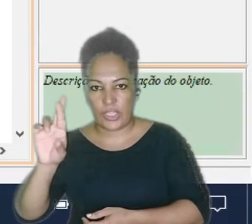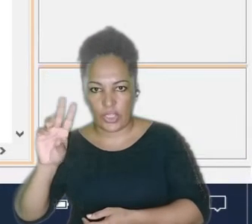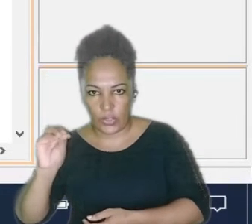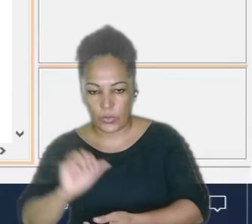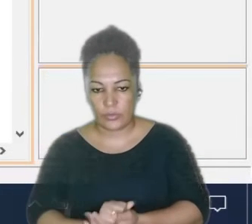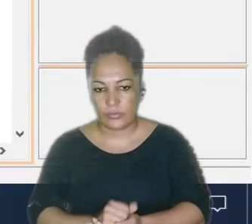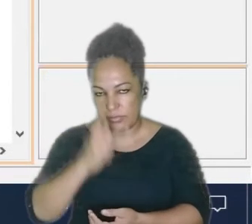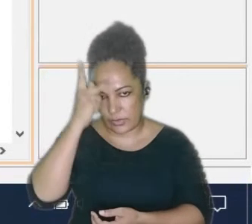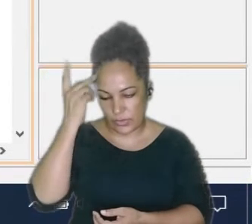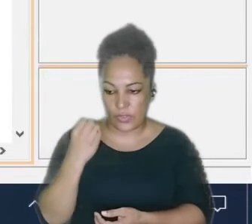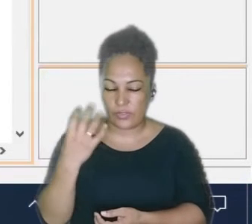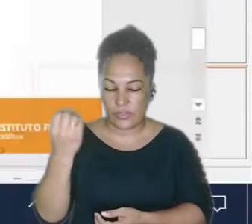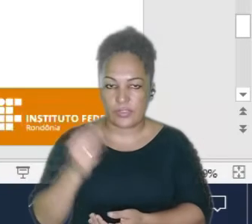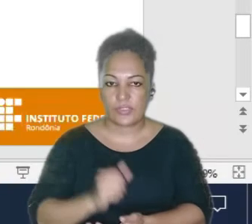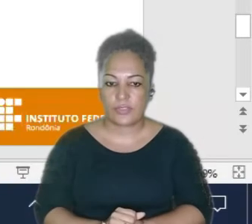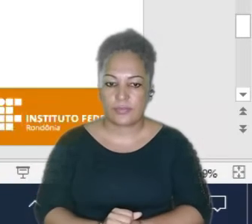Passageiro.